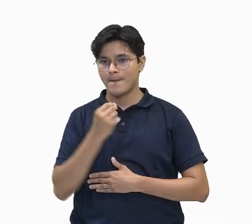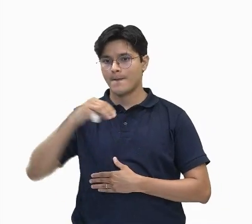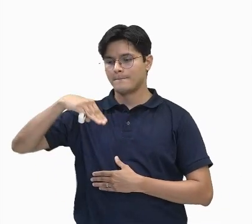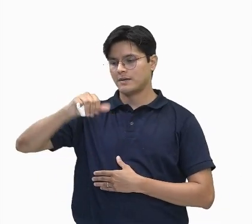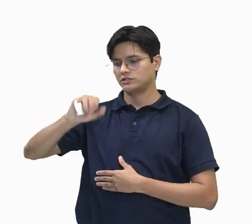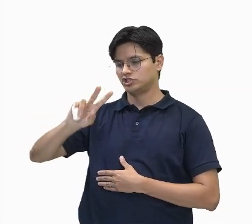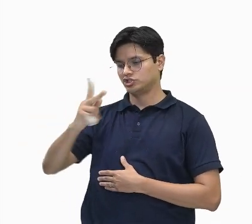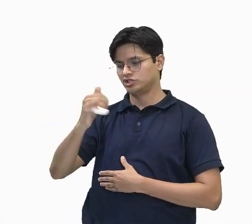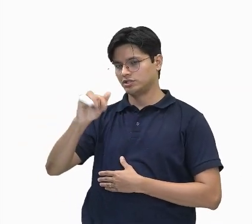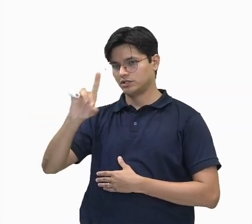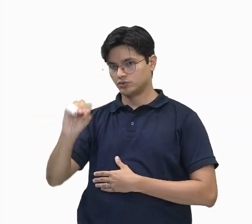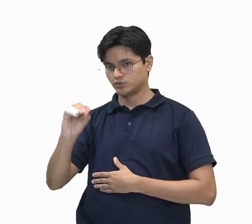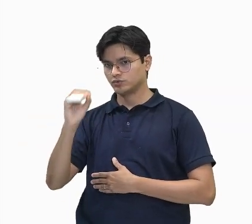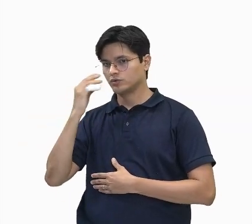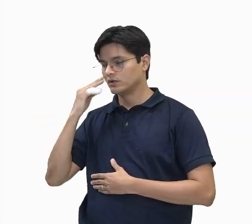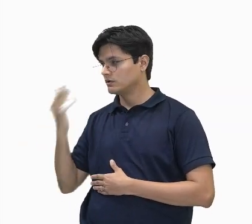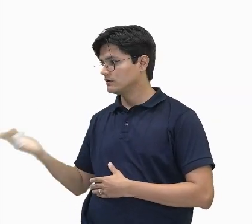sequência.